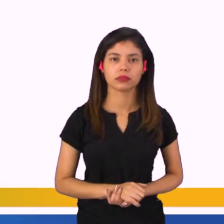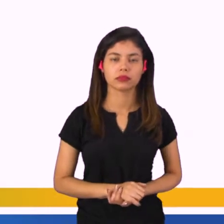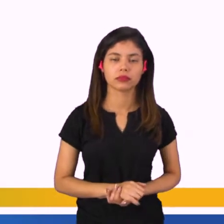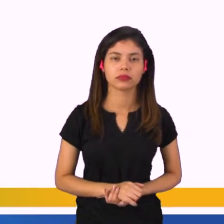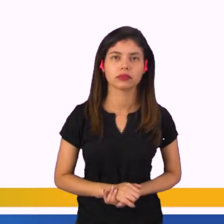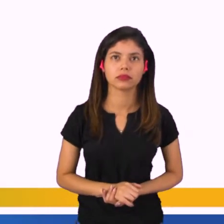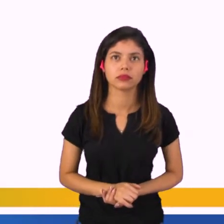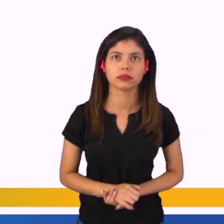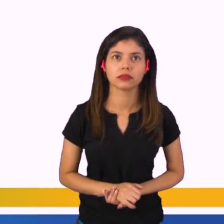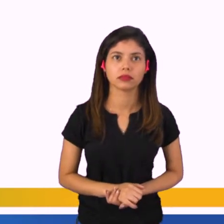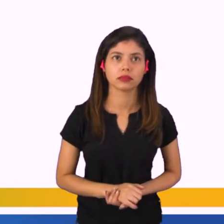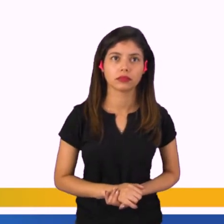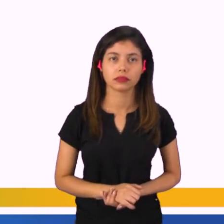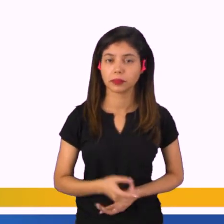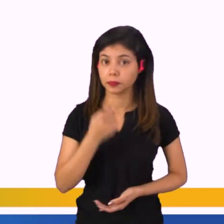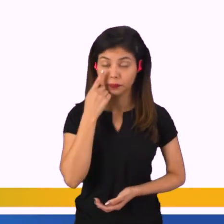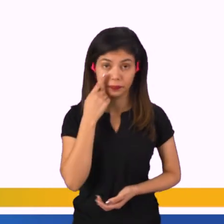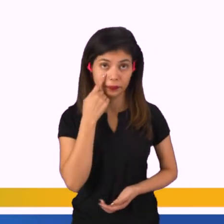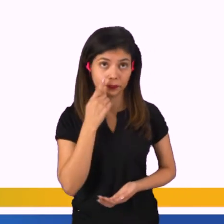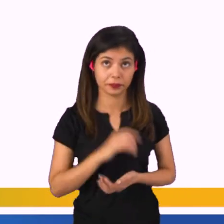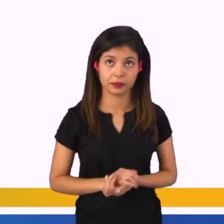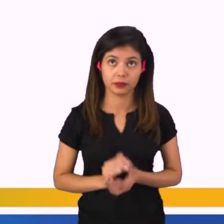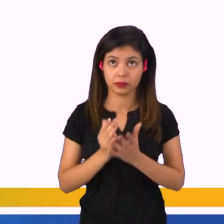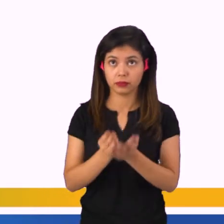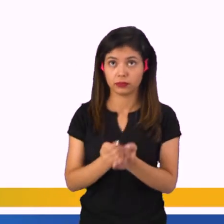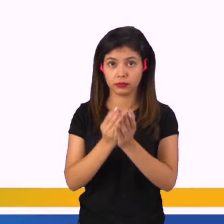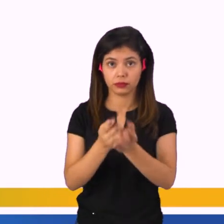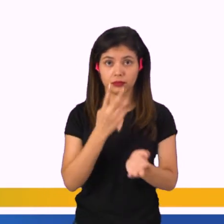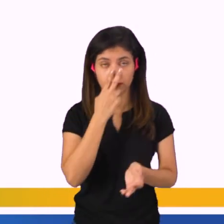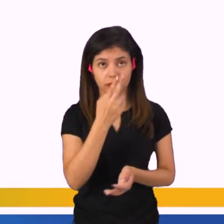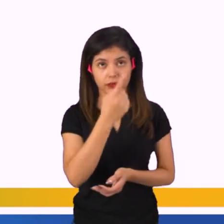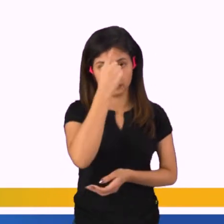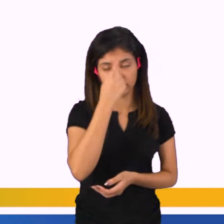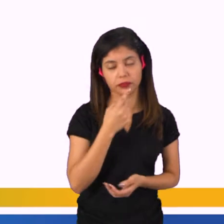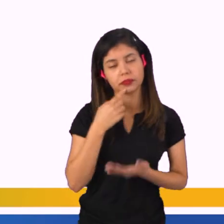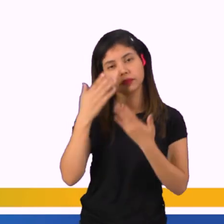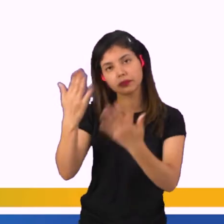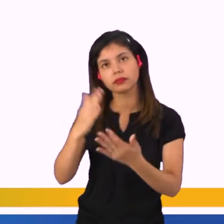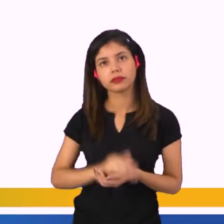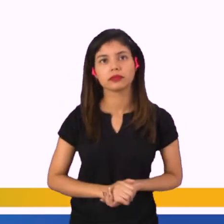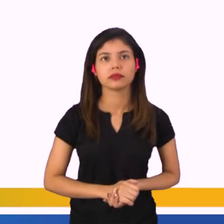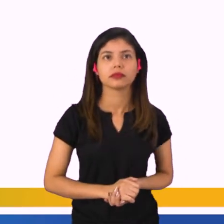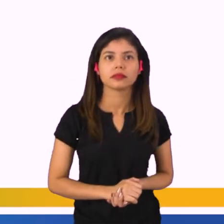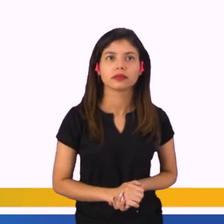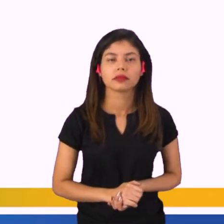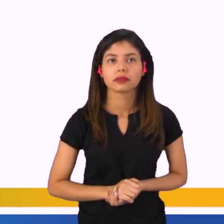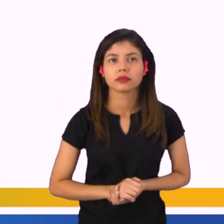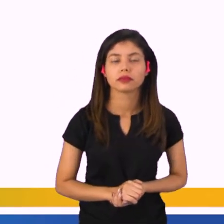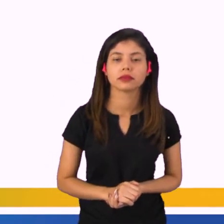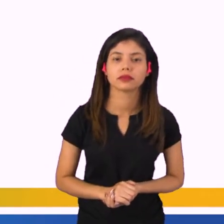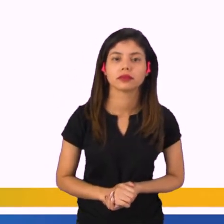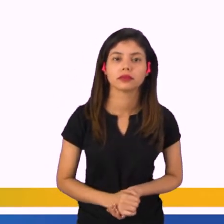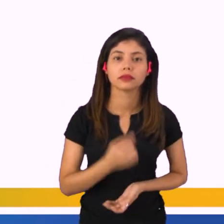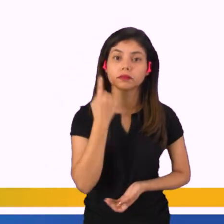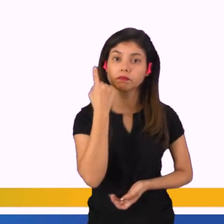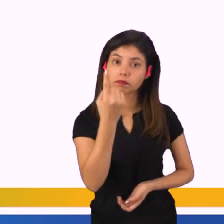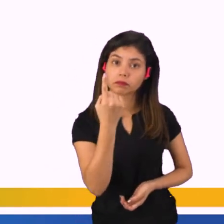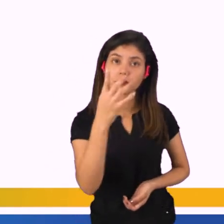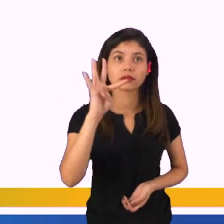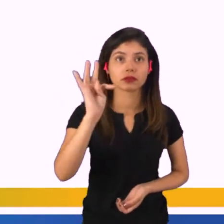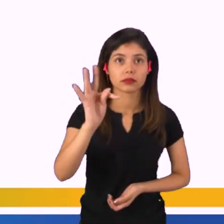52.310 toneladas. Olha aí o navio Titanic aparecendo, aí uma foto dele no seu televisor. Então,